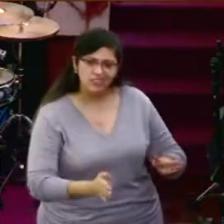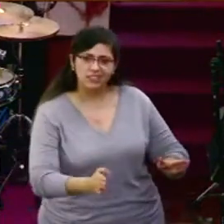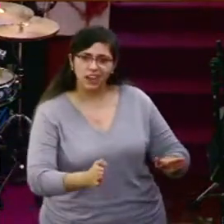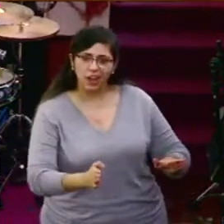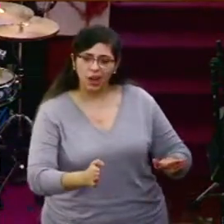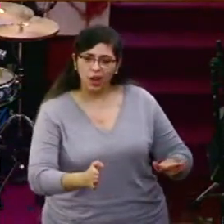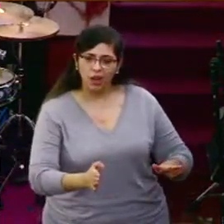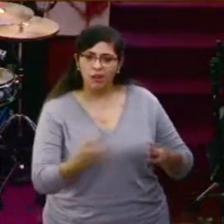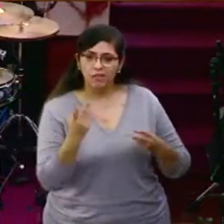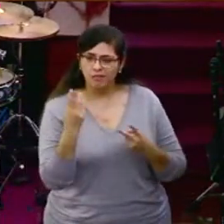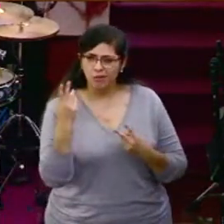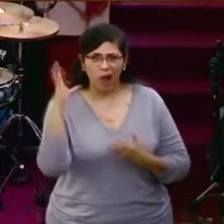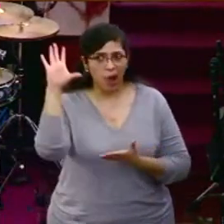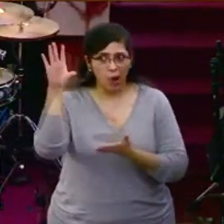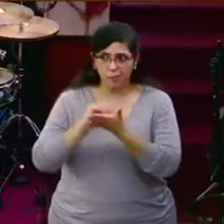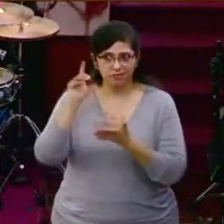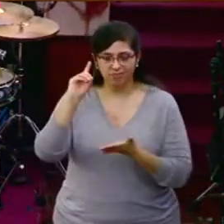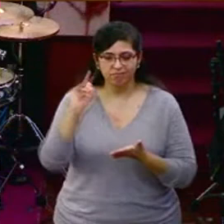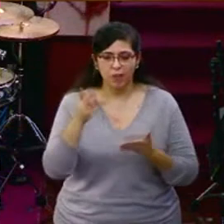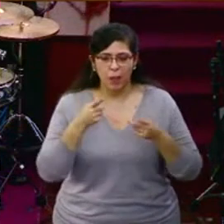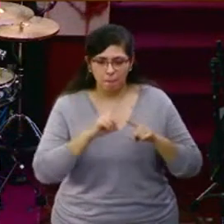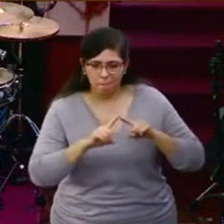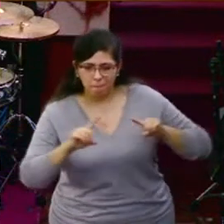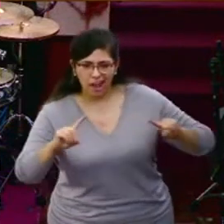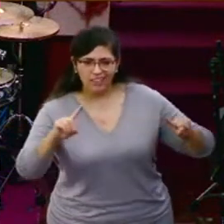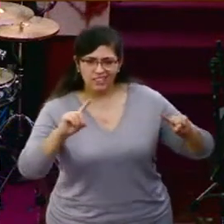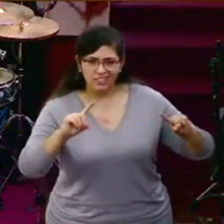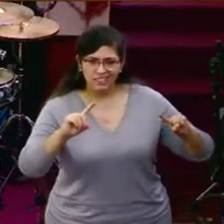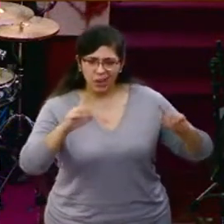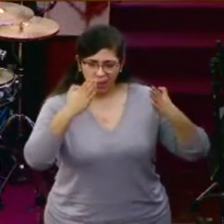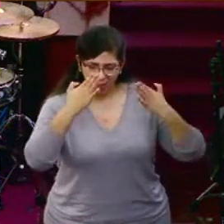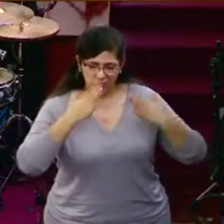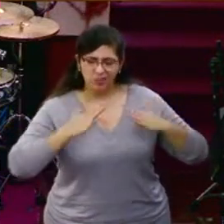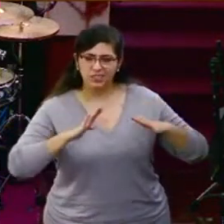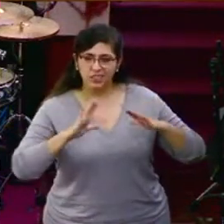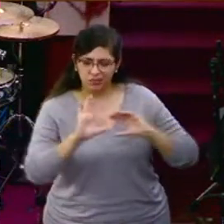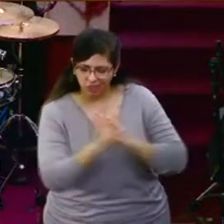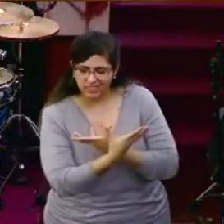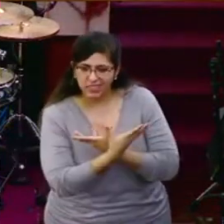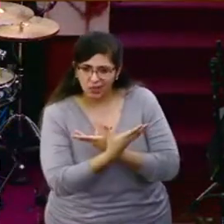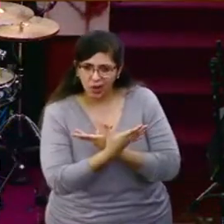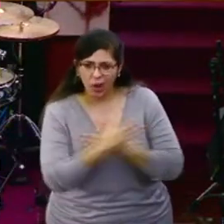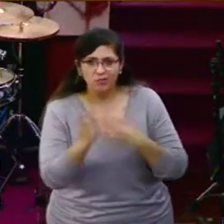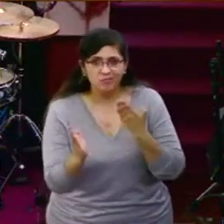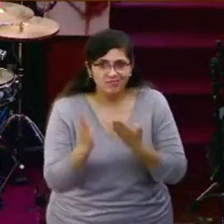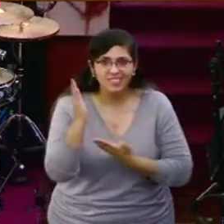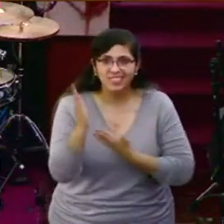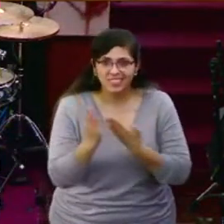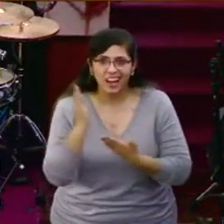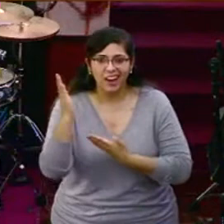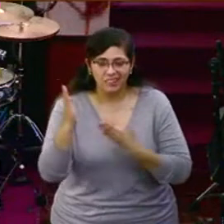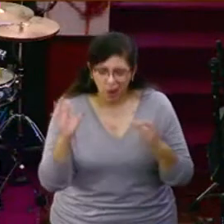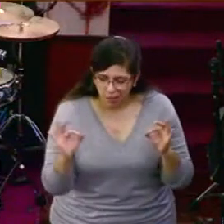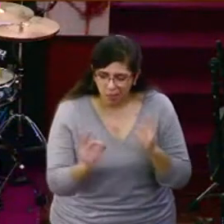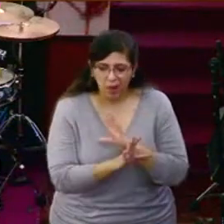usurpação o ser igual a deus antes assim mesmo se esvaziou assumindo a forma de servo tornando-se em semelhança